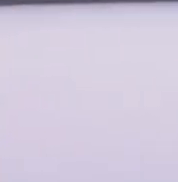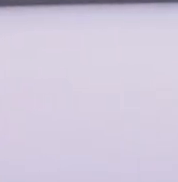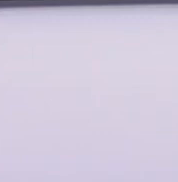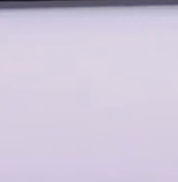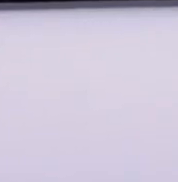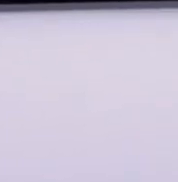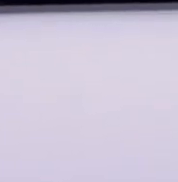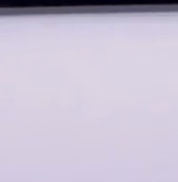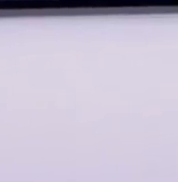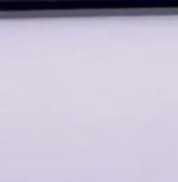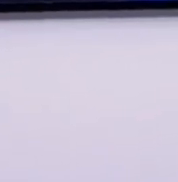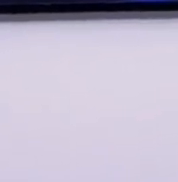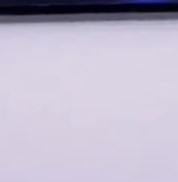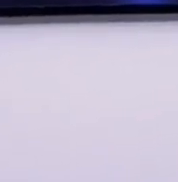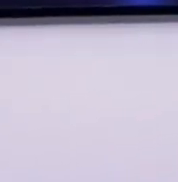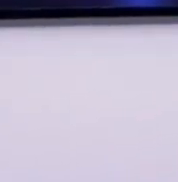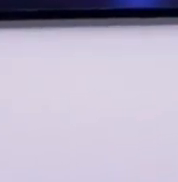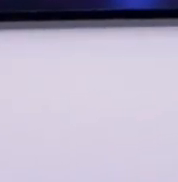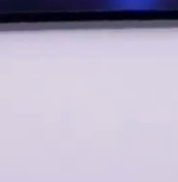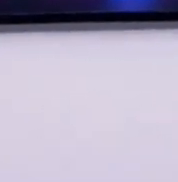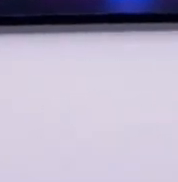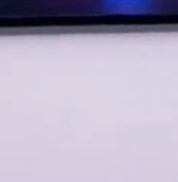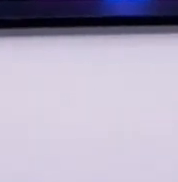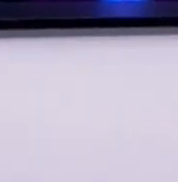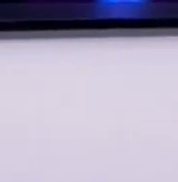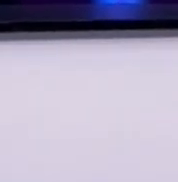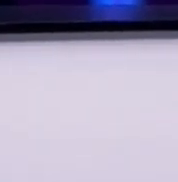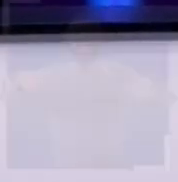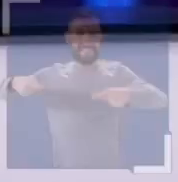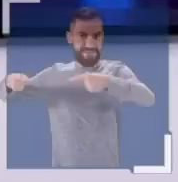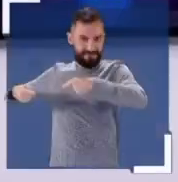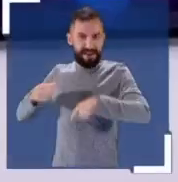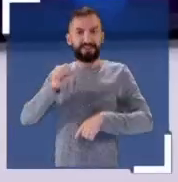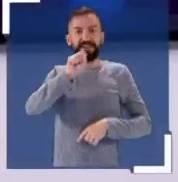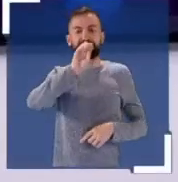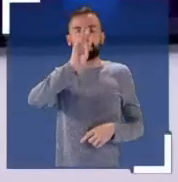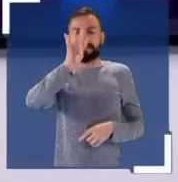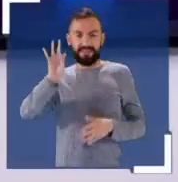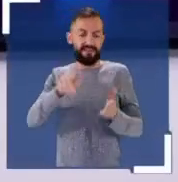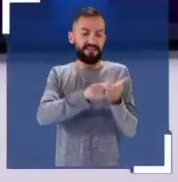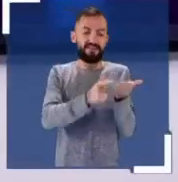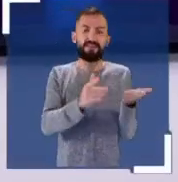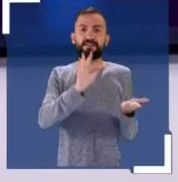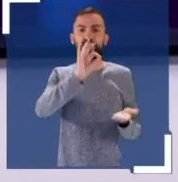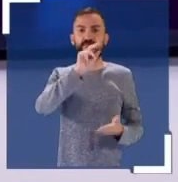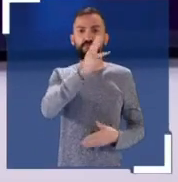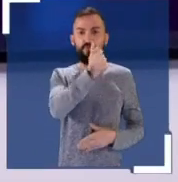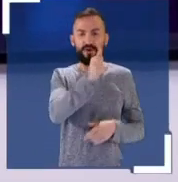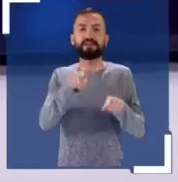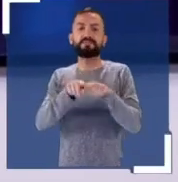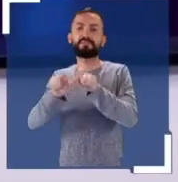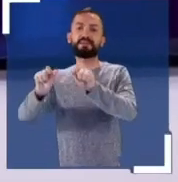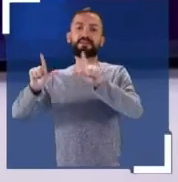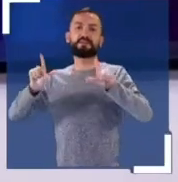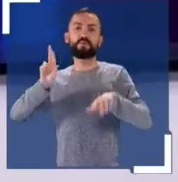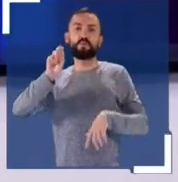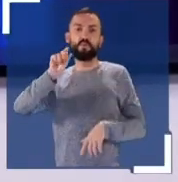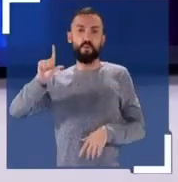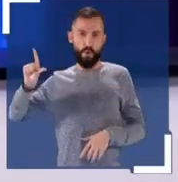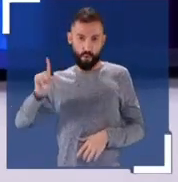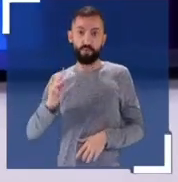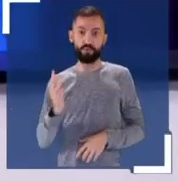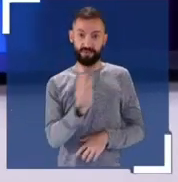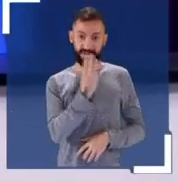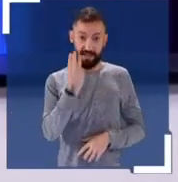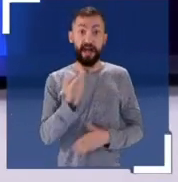E vamos então ao terceiro bloco desse debate promovido pelo SPT, pela Folha de São Paulo e o portal UOL. Essas são as normas